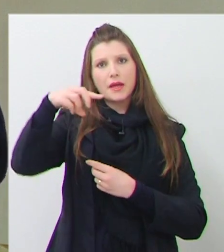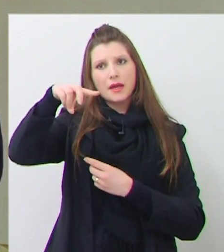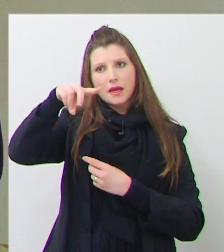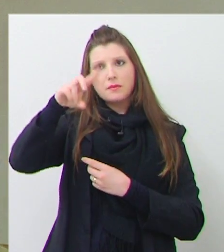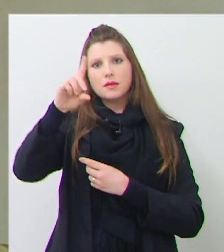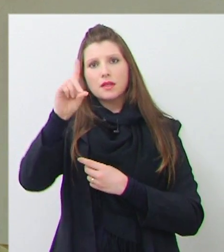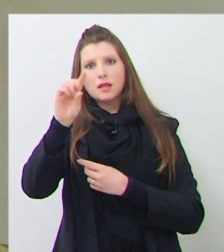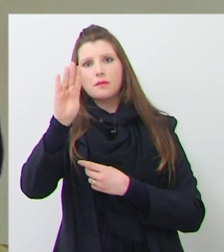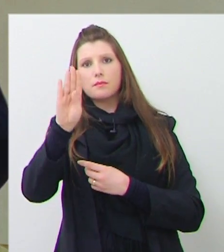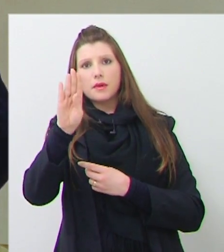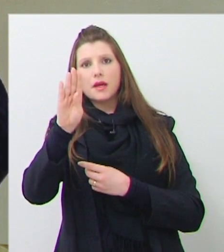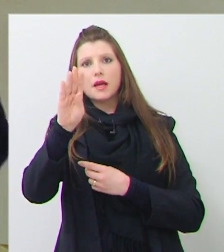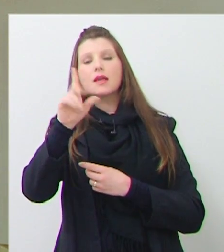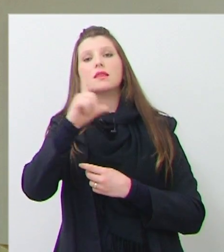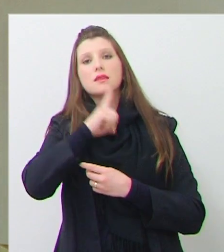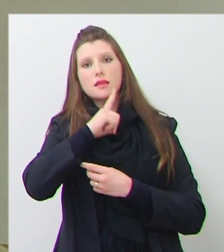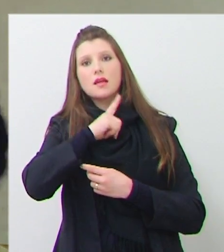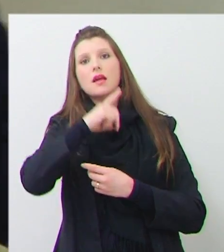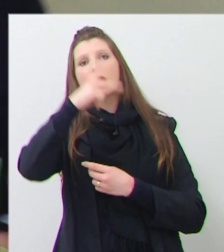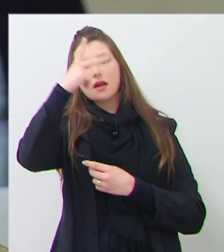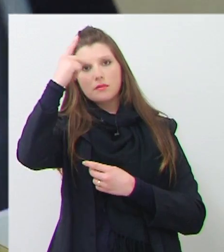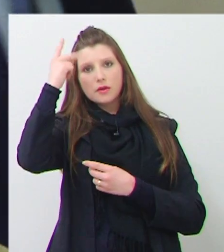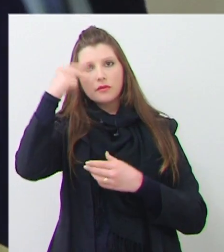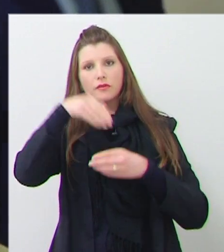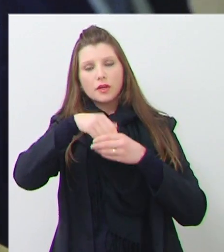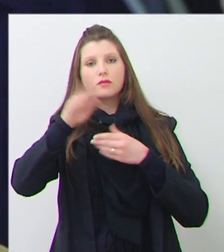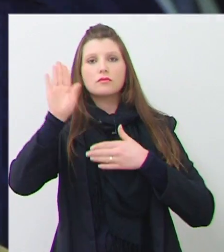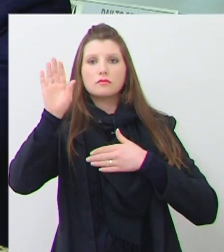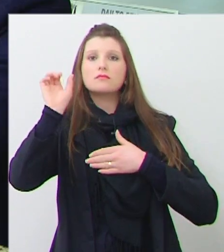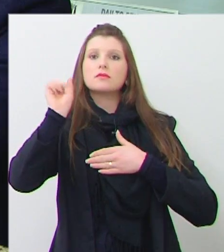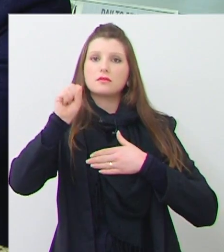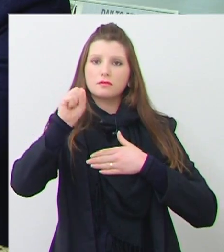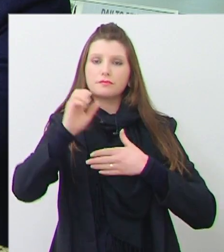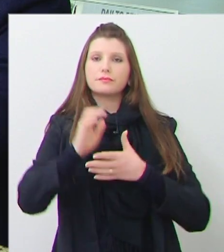prefeito em Criciúma na próxima eleição.